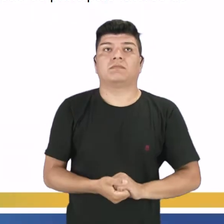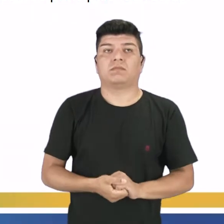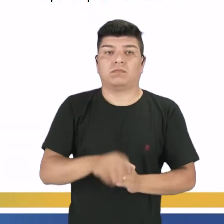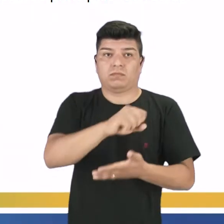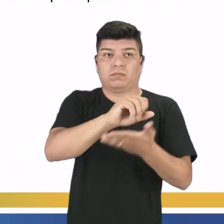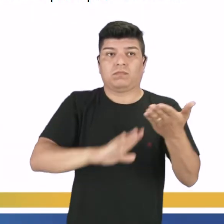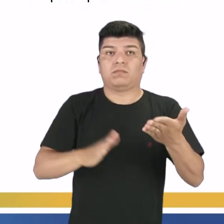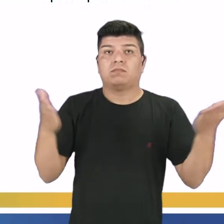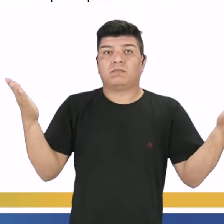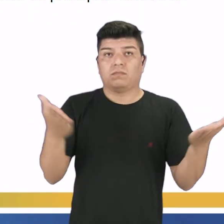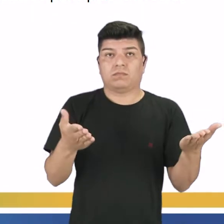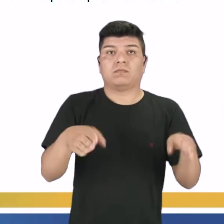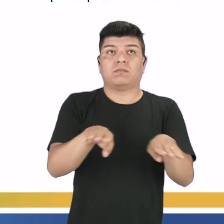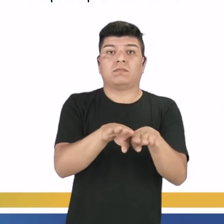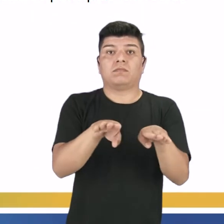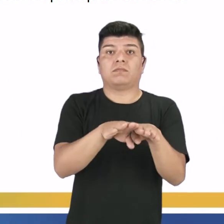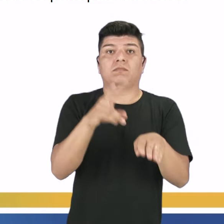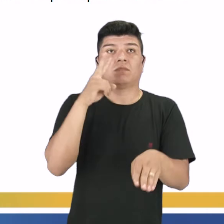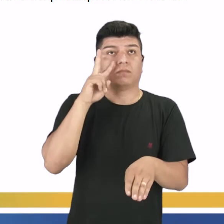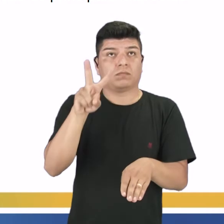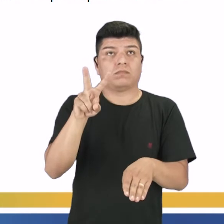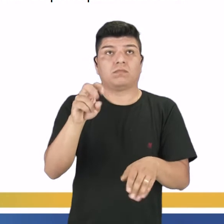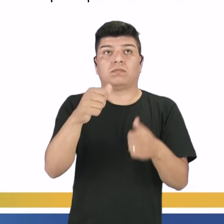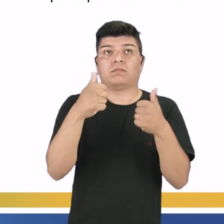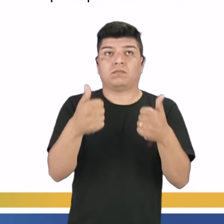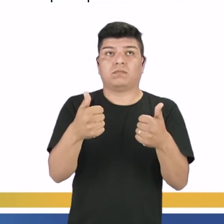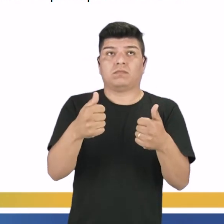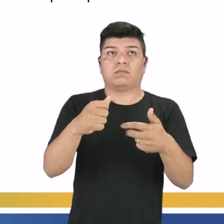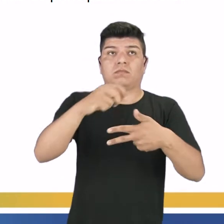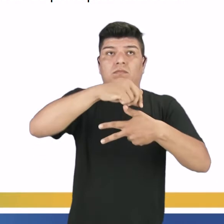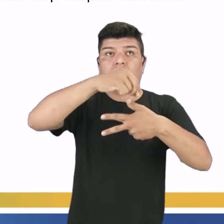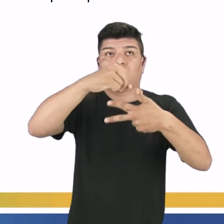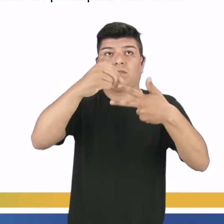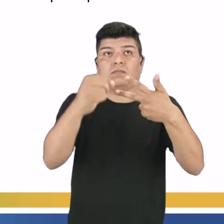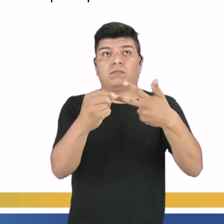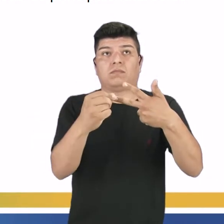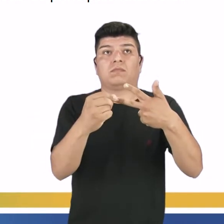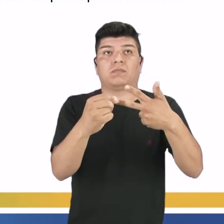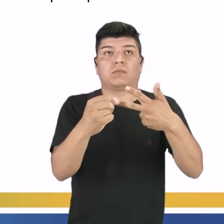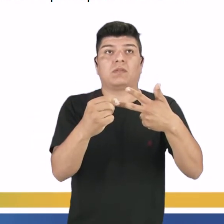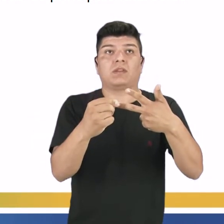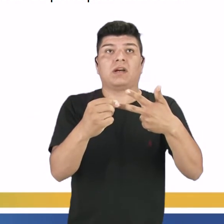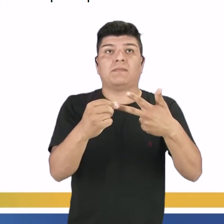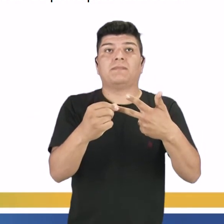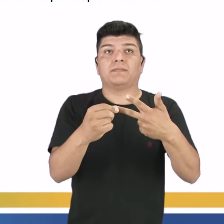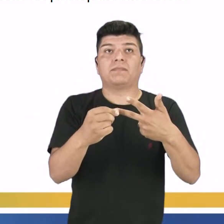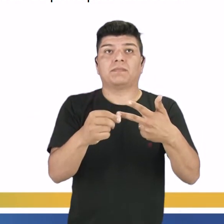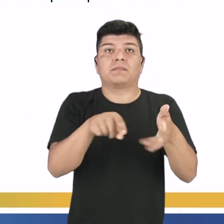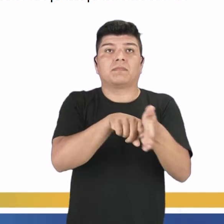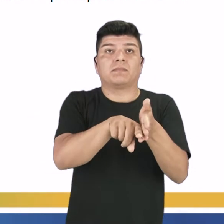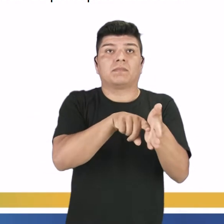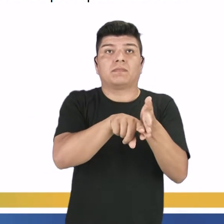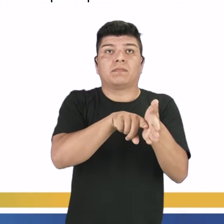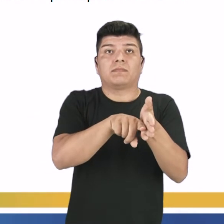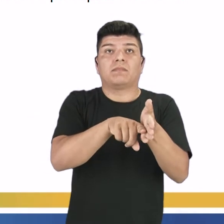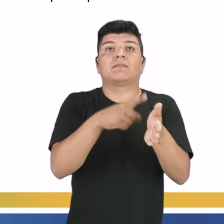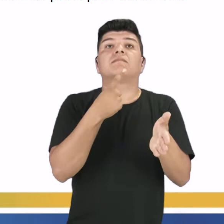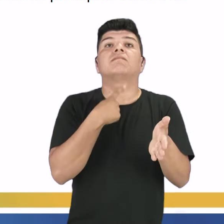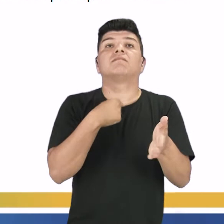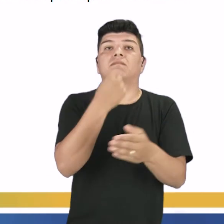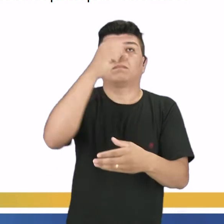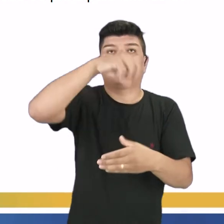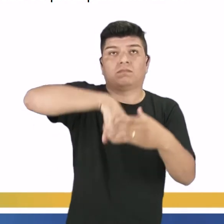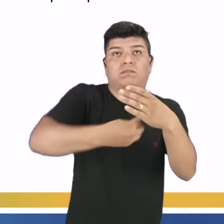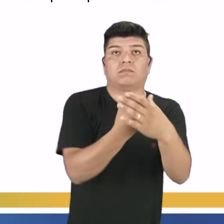Vamos exercitar um pouco, tá, o que nós vimos. Enem 2009. Uma pesquisadora desejava reflorestar uma área de